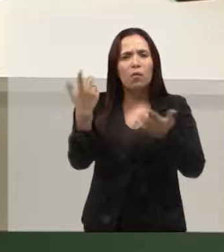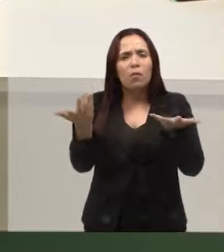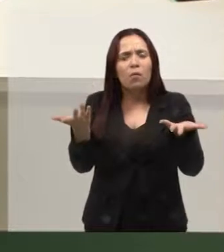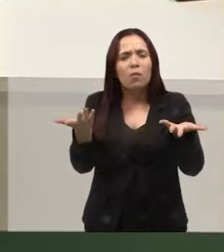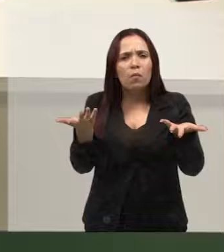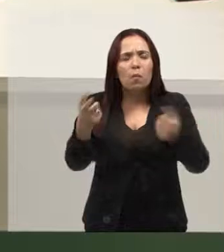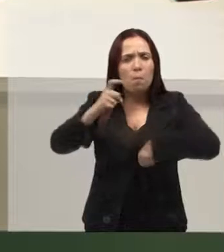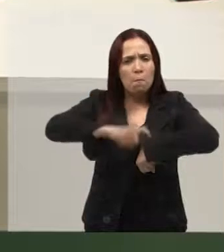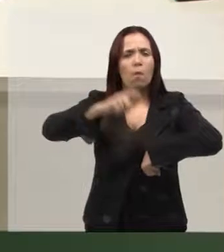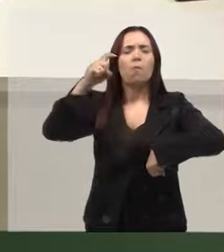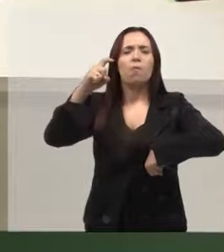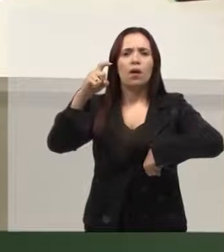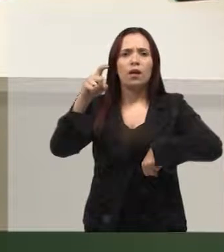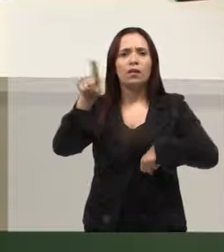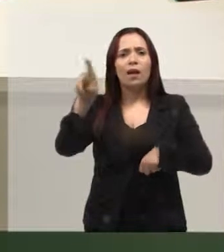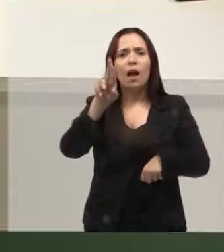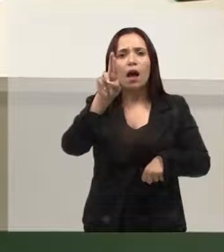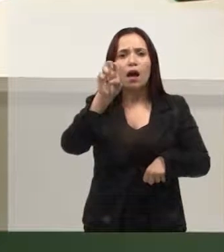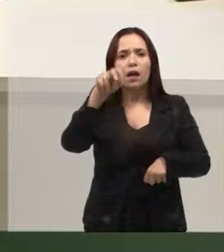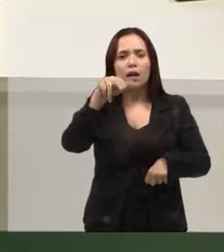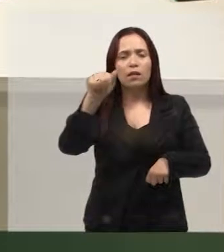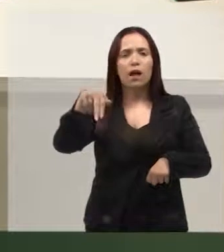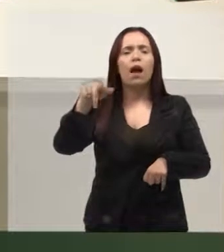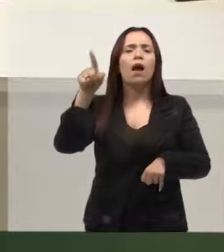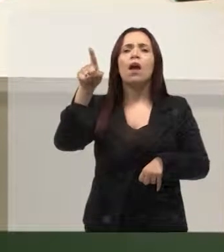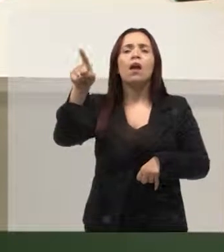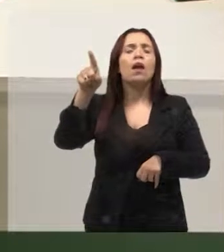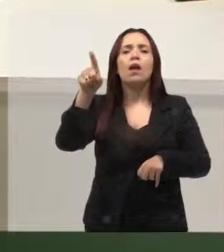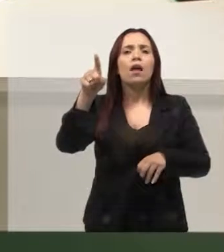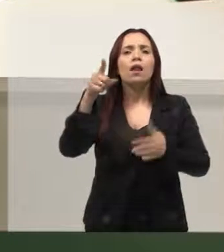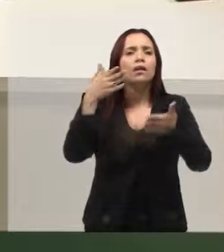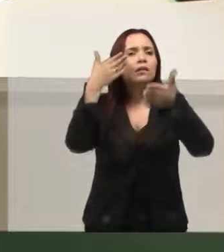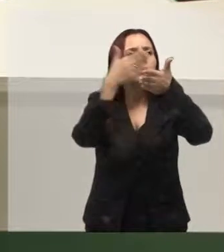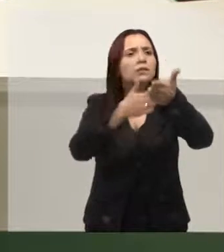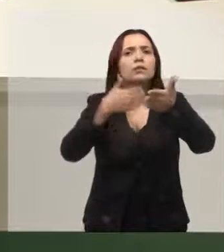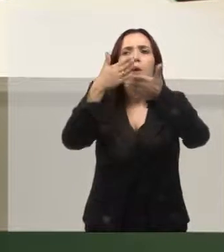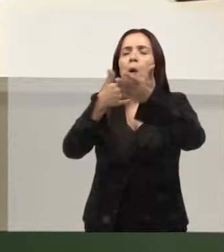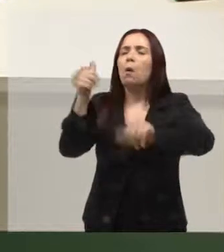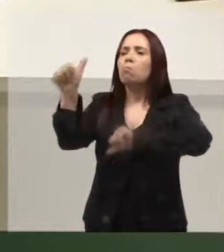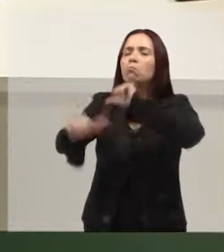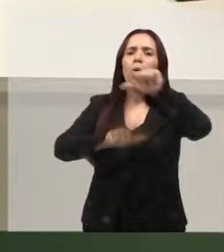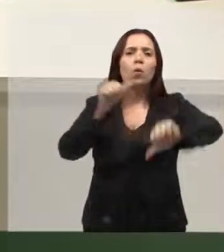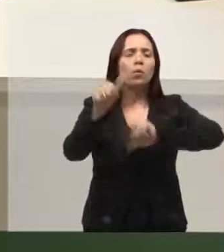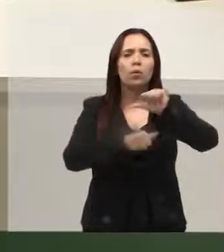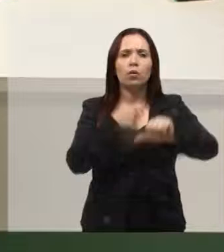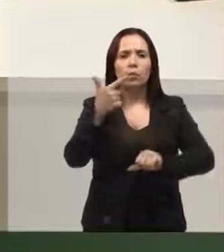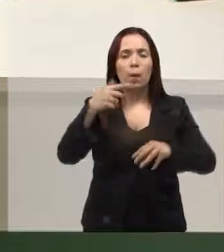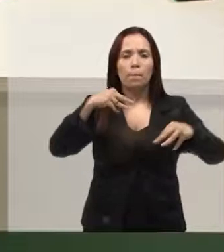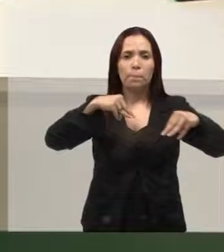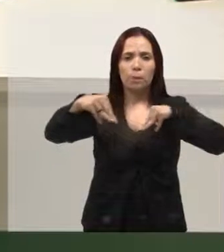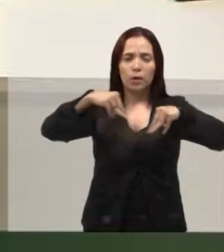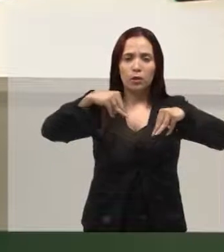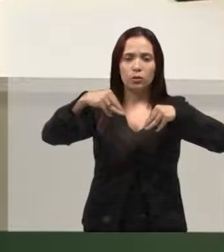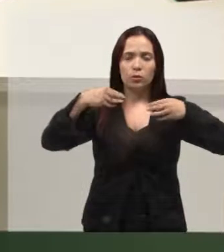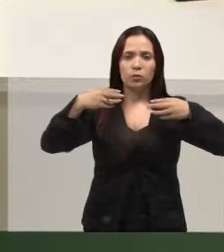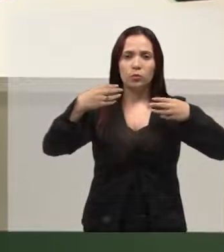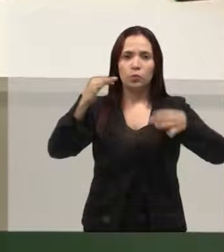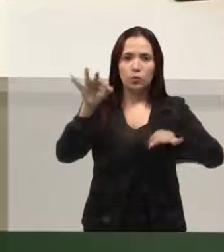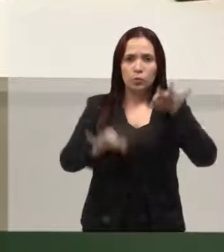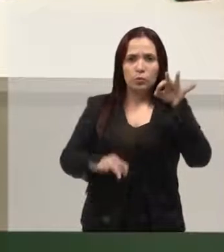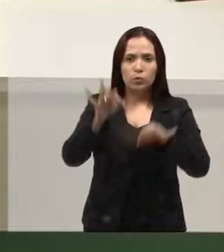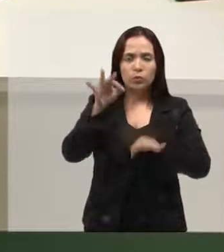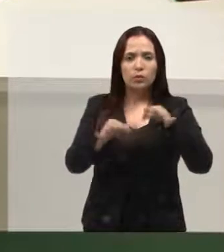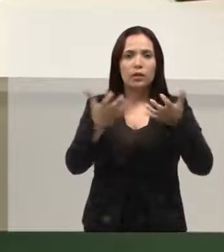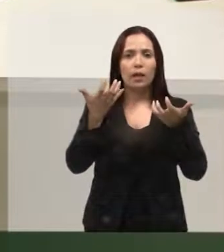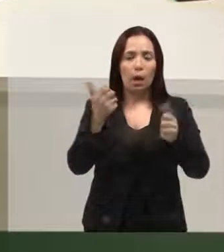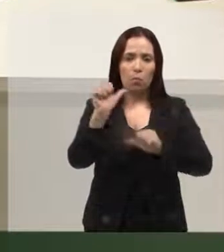mudança, o Renan seria assim, uma barreira contra tudo que é mudança, por exemplo, que o ministro da Justiça, juiz Moro, quer fazer no